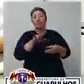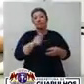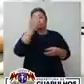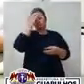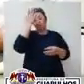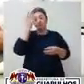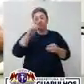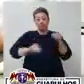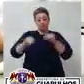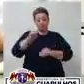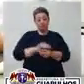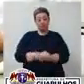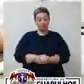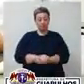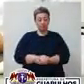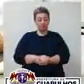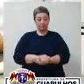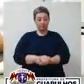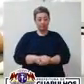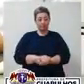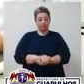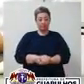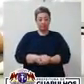Que isso facilita na hora de vocês montarem.